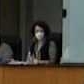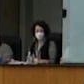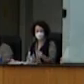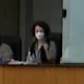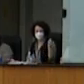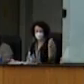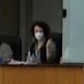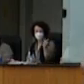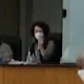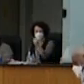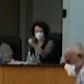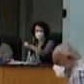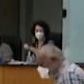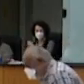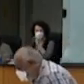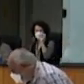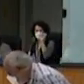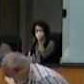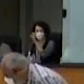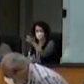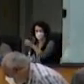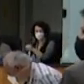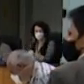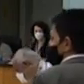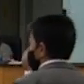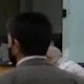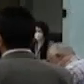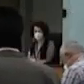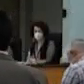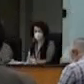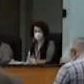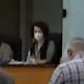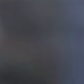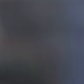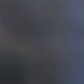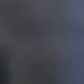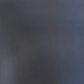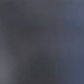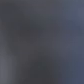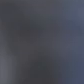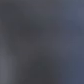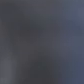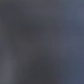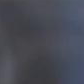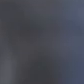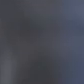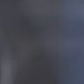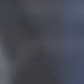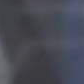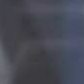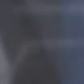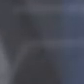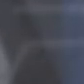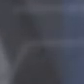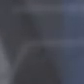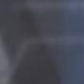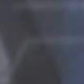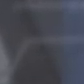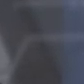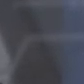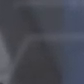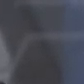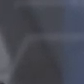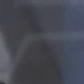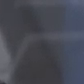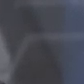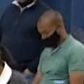e na 33ª sessão do ano foram aprovados 48 documentos sendo requerimentos atas de sessões passadas